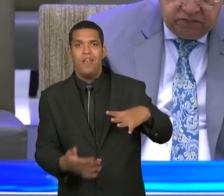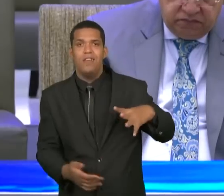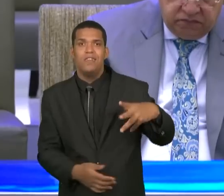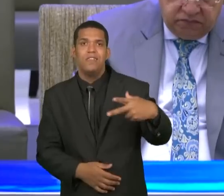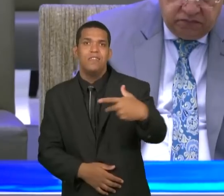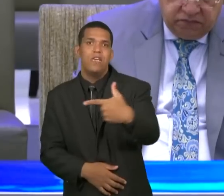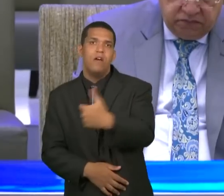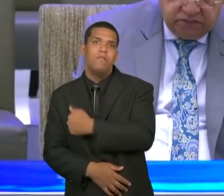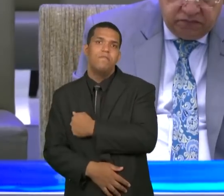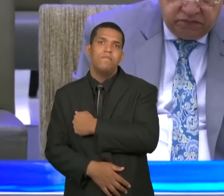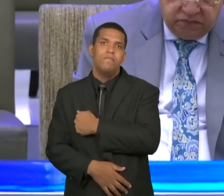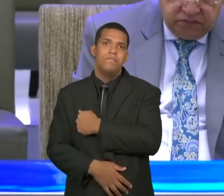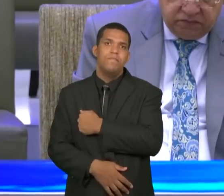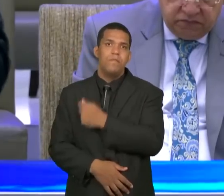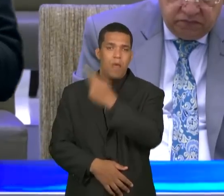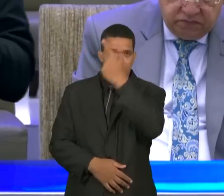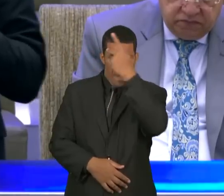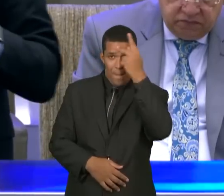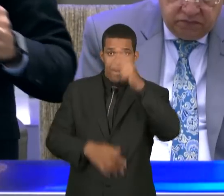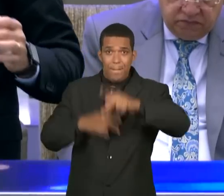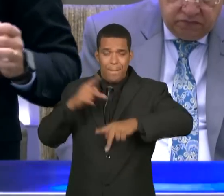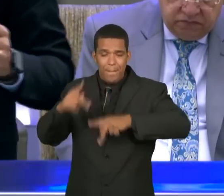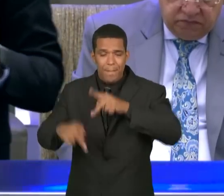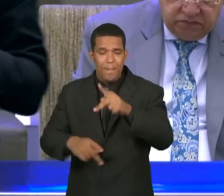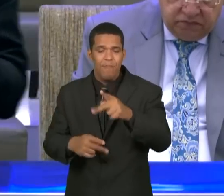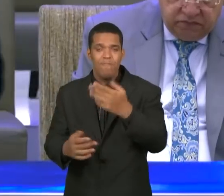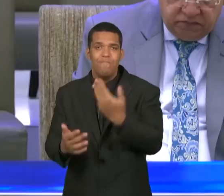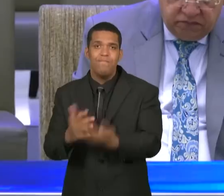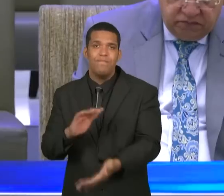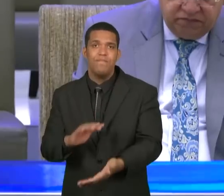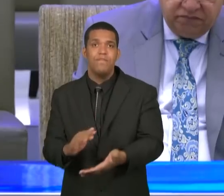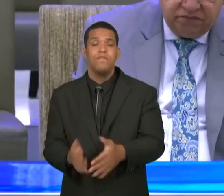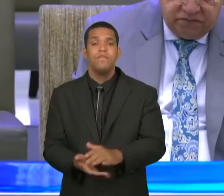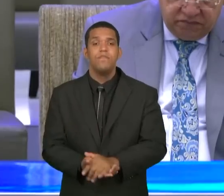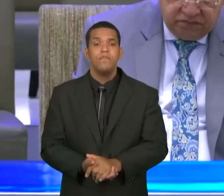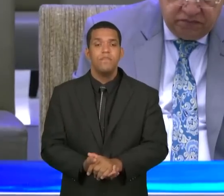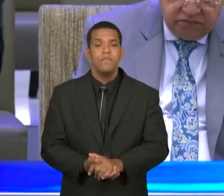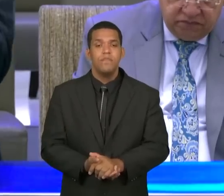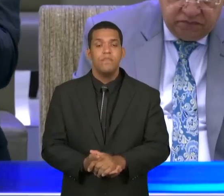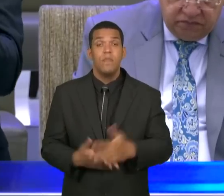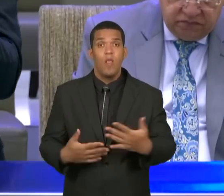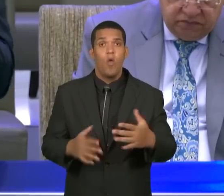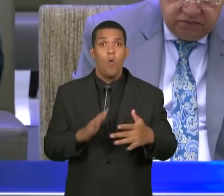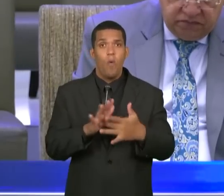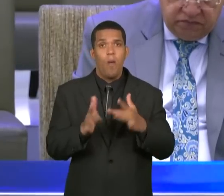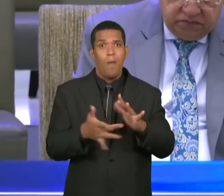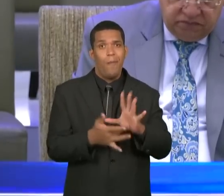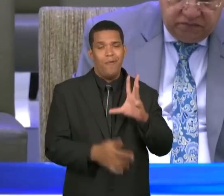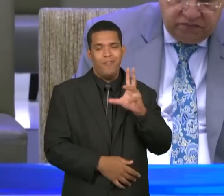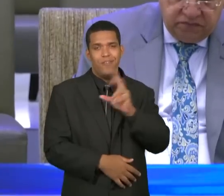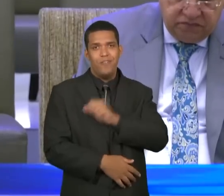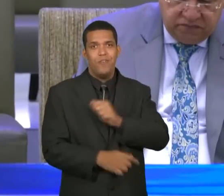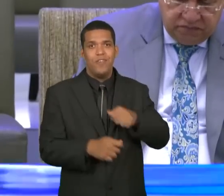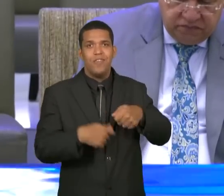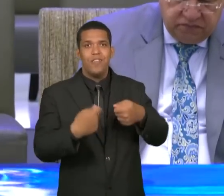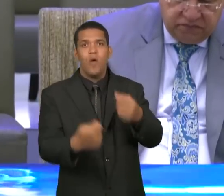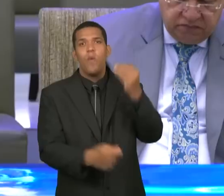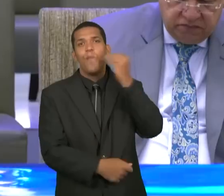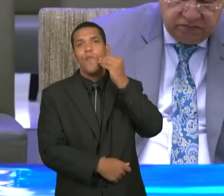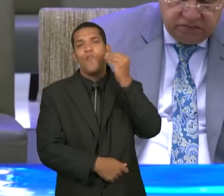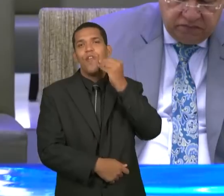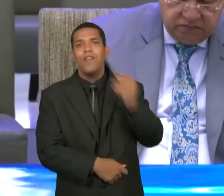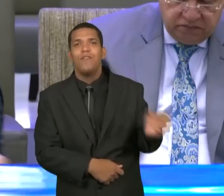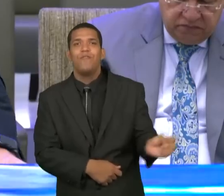perdido a singularidade do amor de Jesus te propõe Uma Nova Chance Uma nova oportunidade